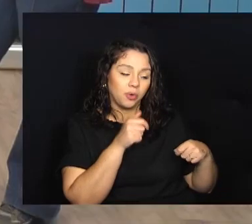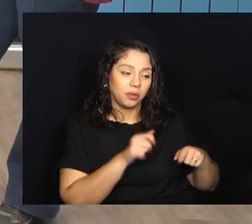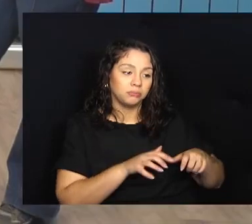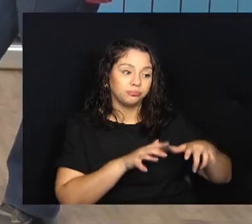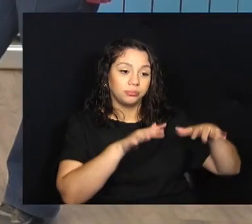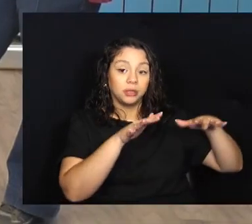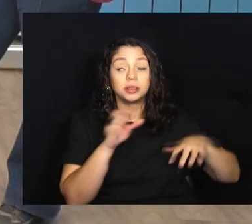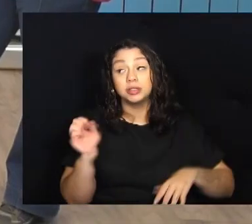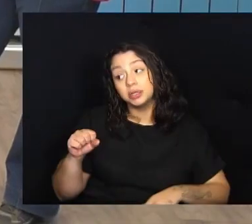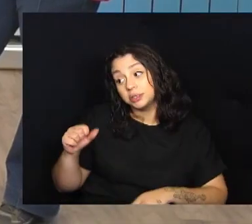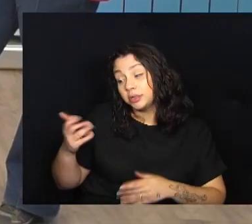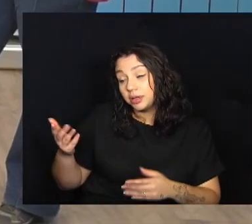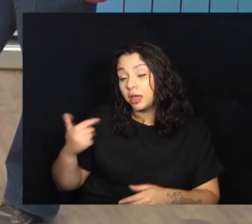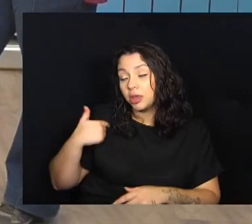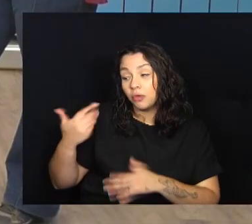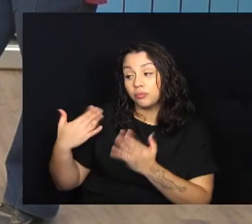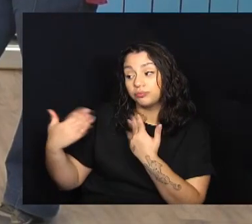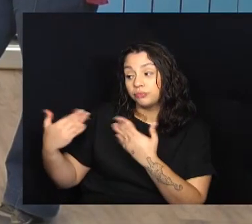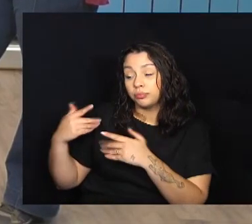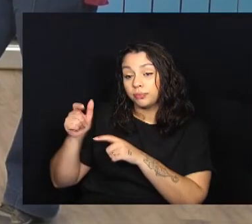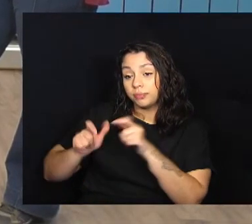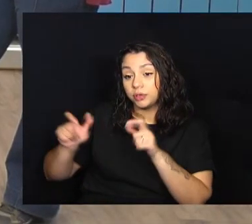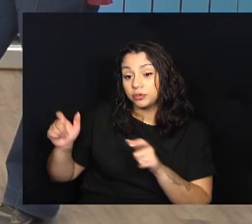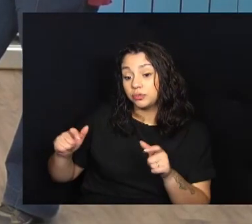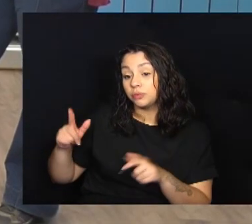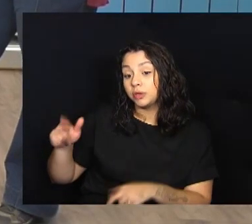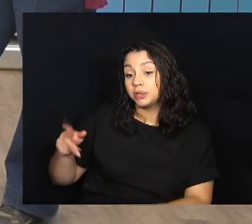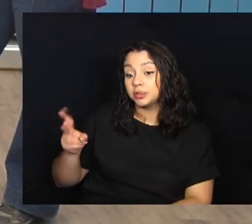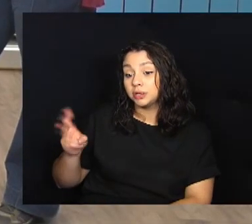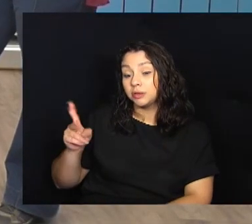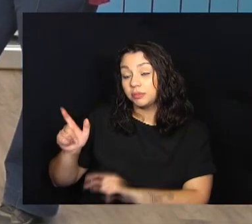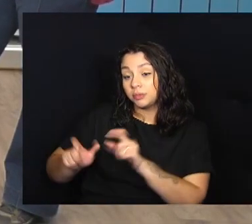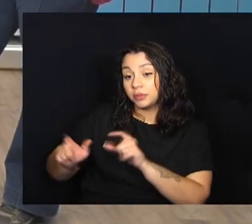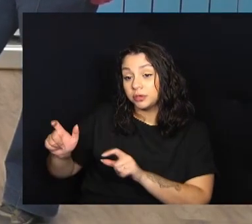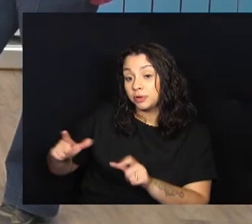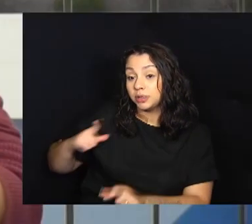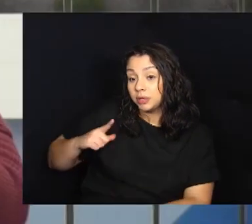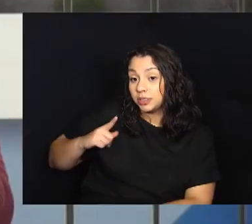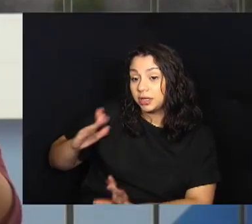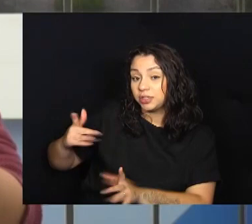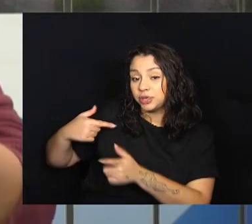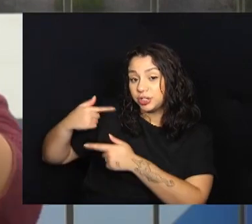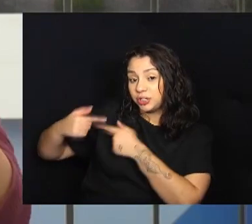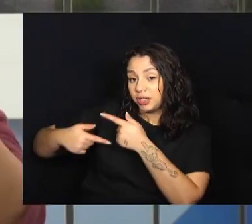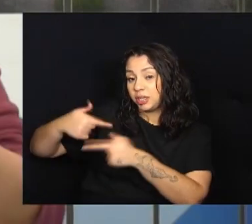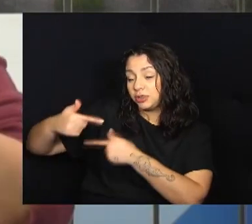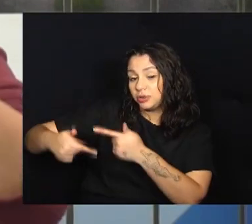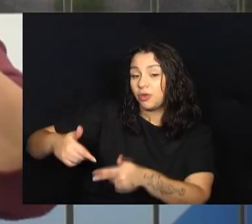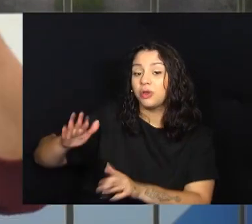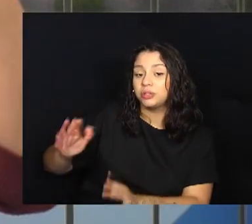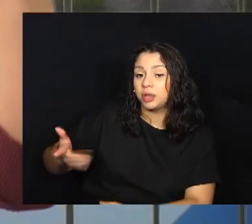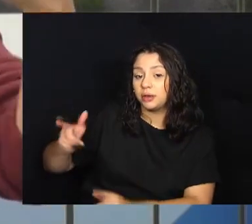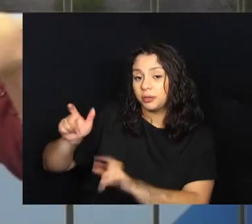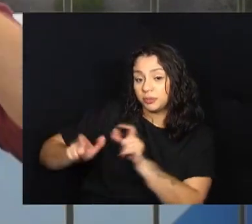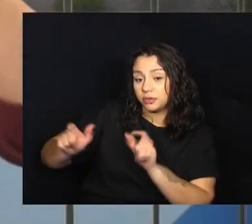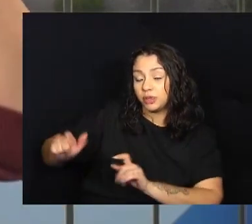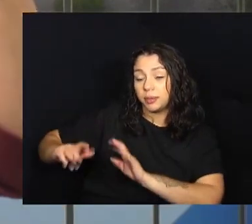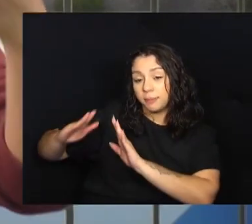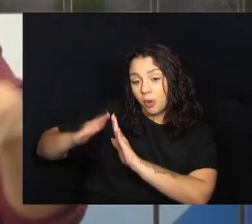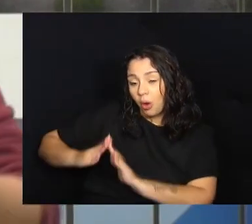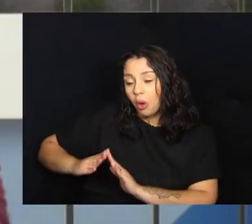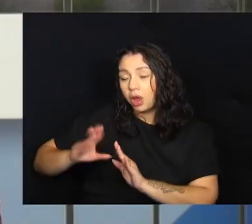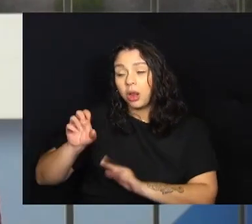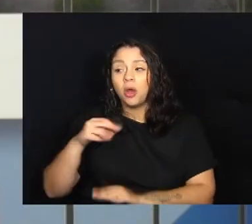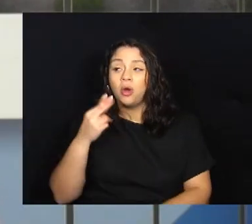converso com pessoas ali da região e assim, é muito comum, pessoas que estão ali há gerações, né? Pessoas que moram, que os pais moraram,